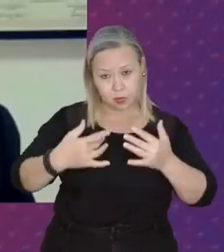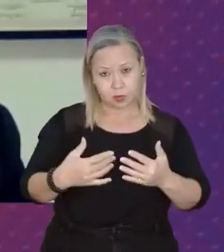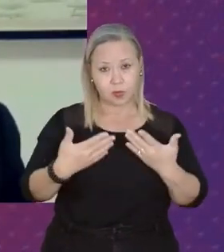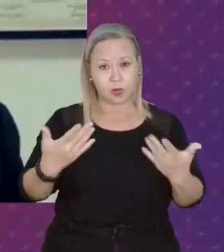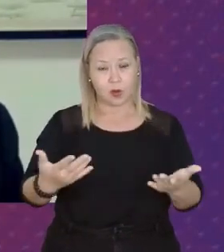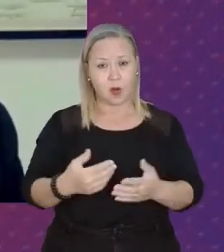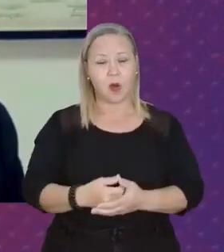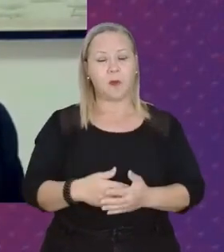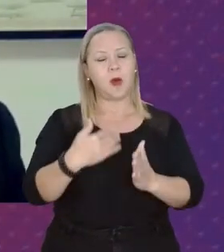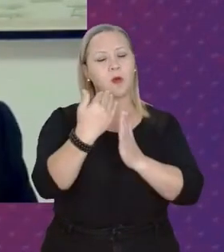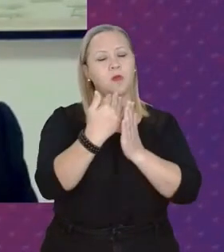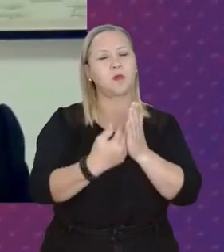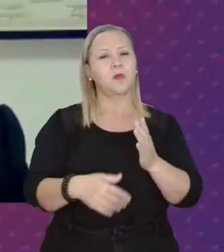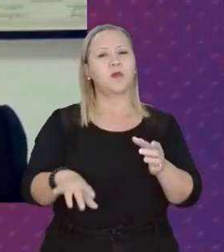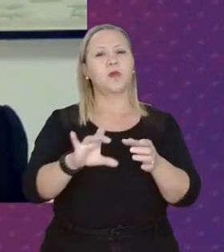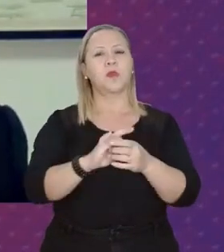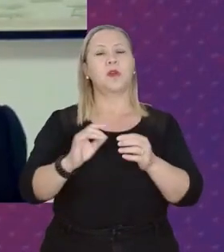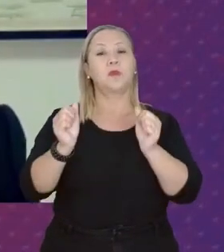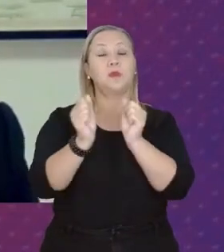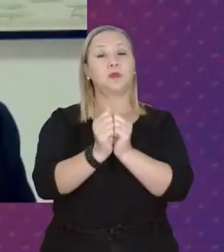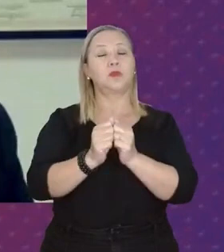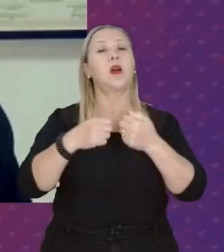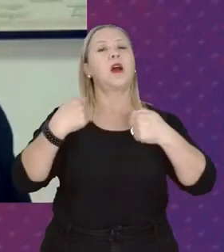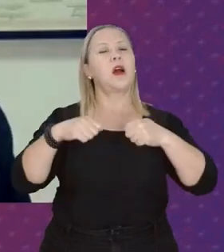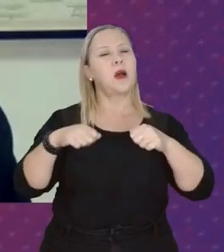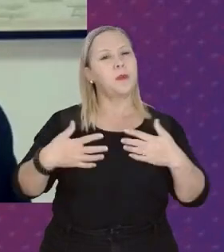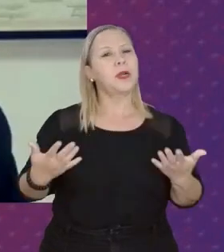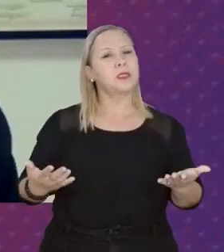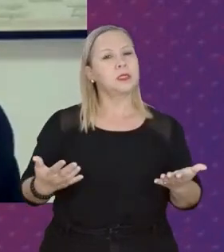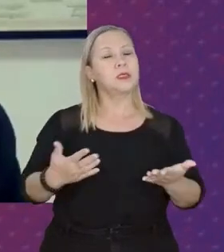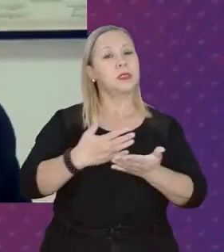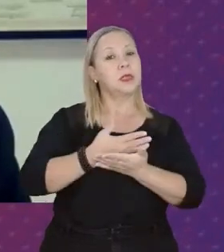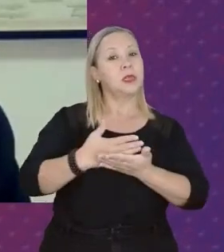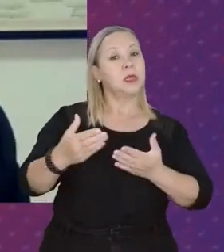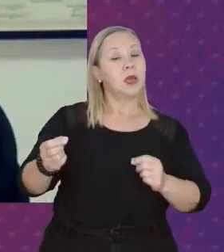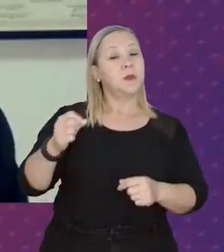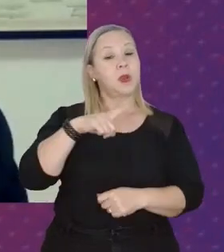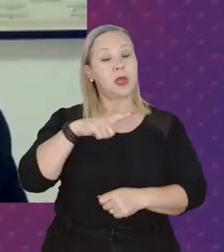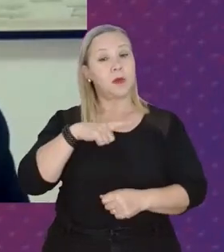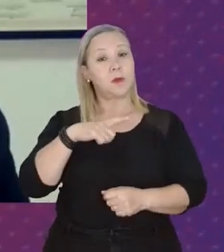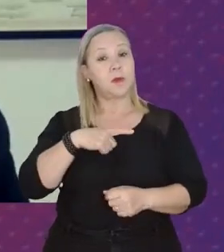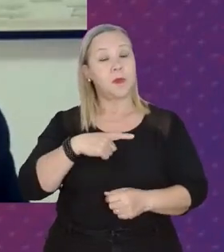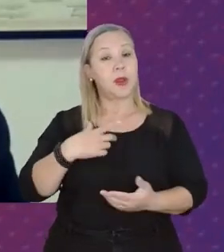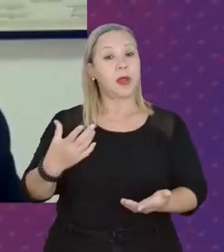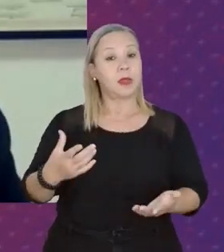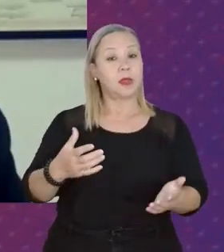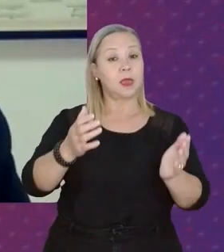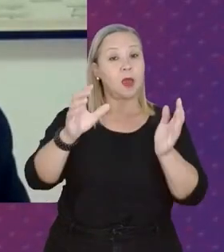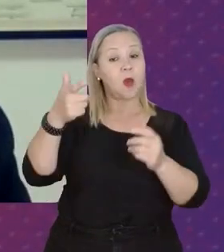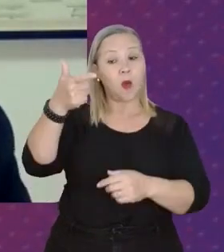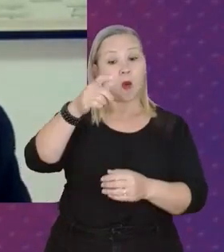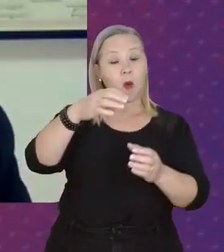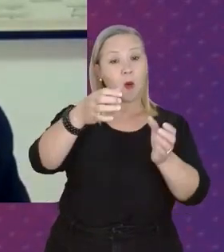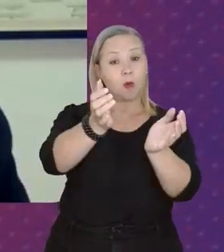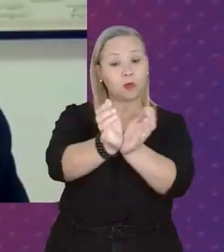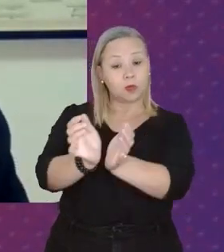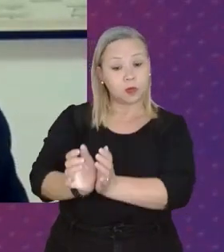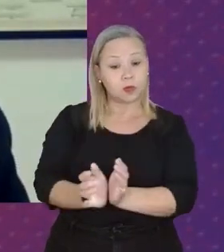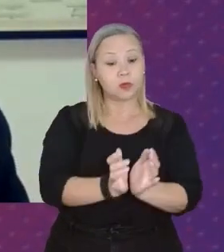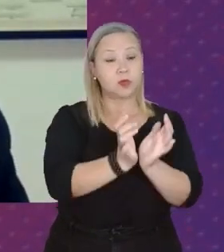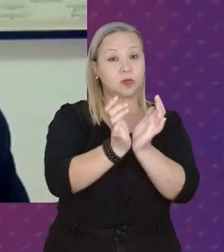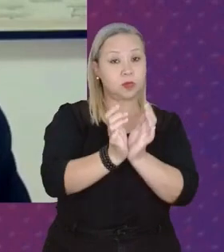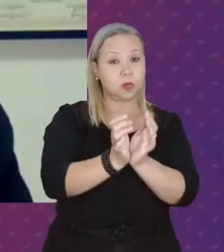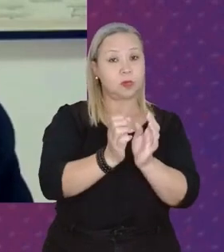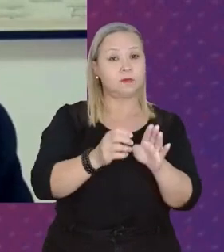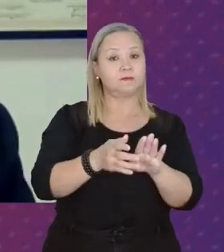eles precisam se abrir para a deliberação das filiadas e dos filiados para que eles contribuam com a formação desse estatuto e desse programa